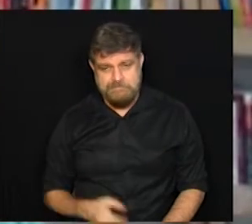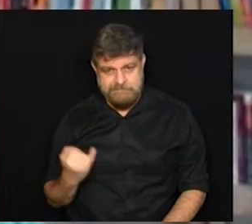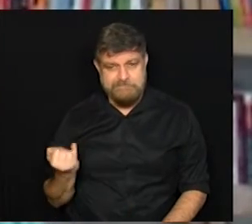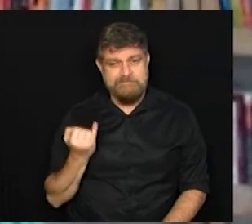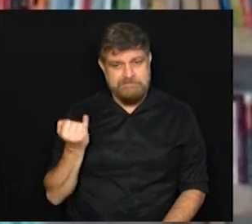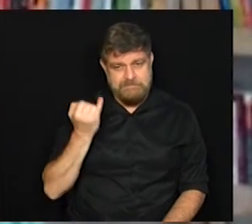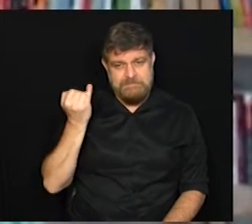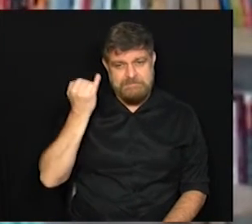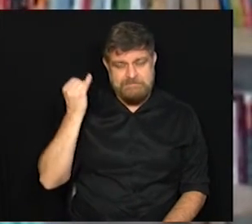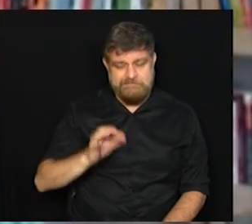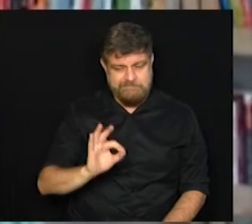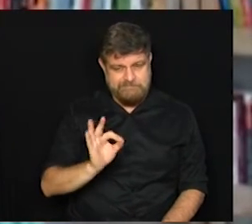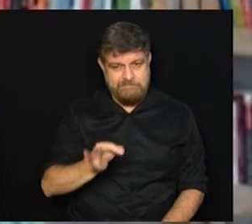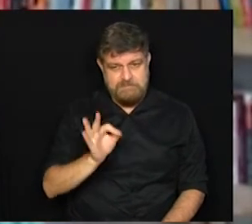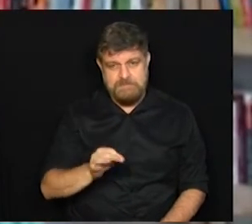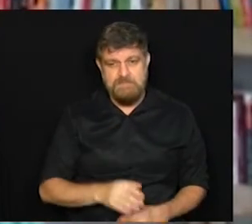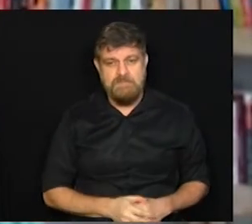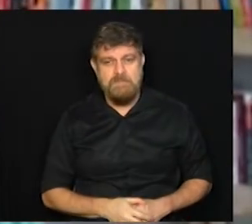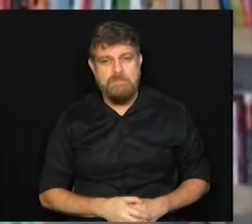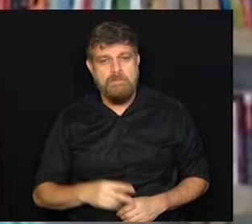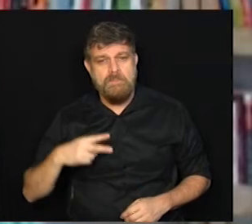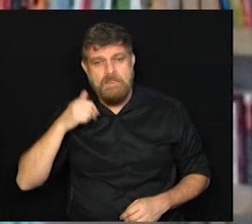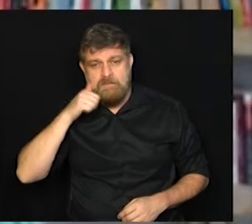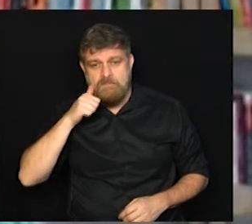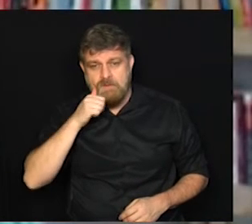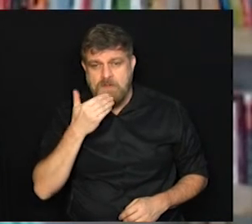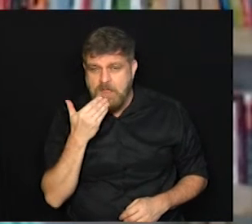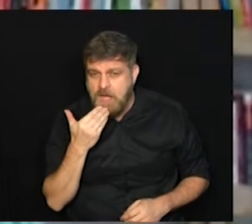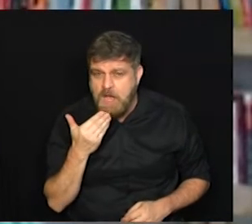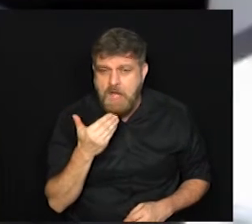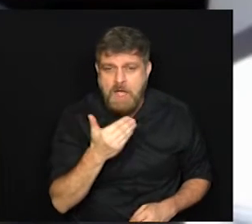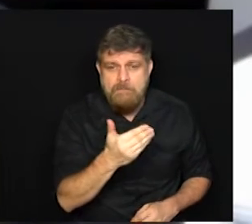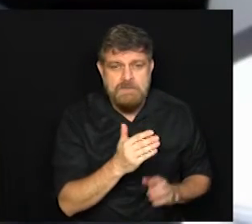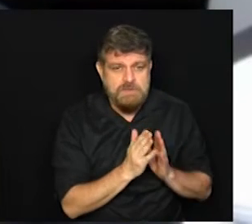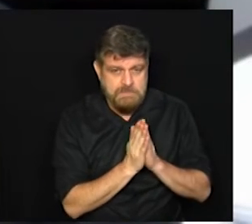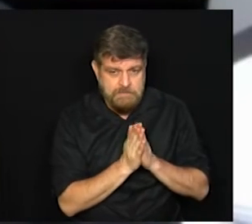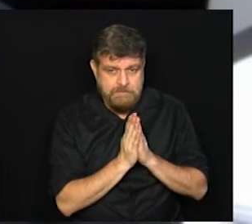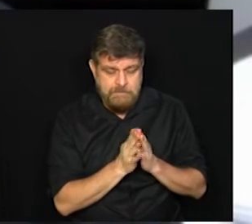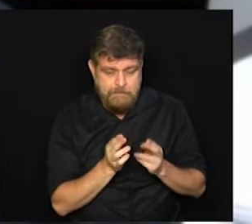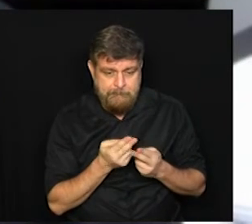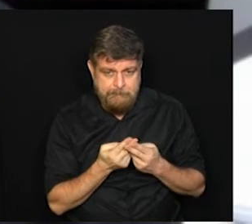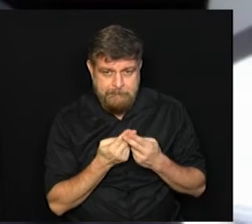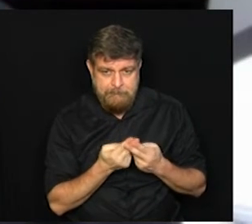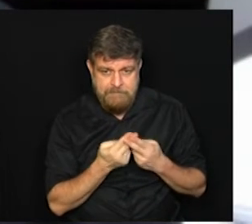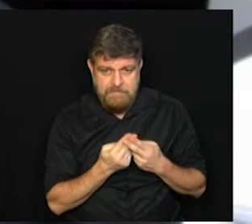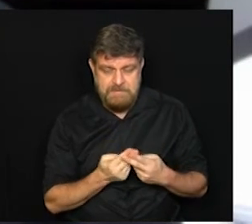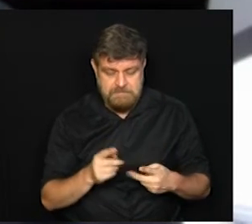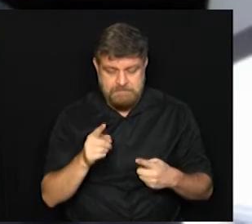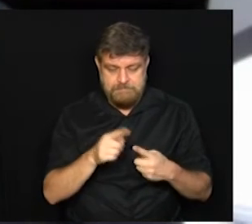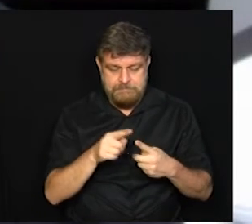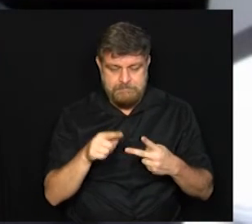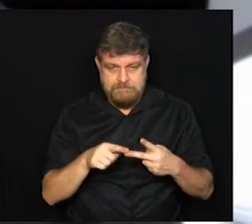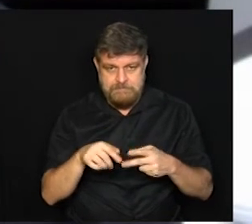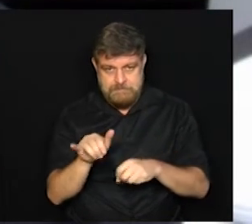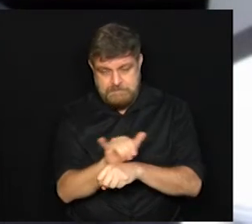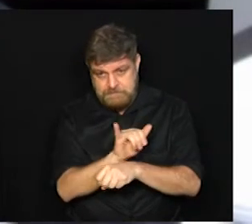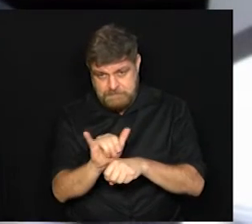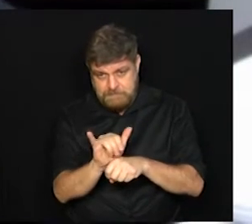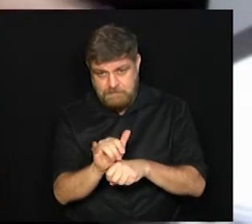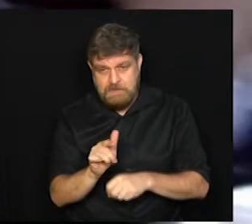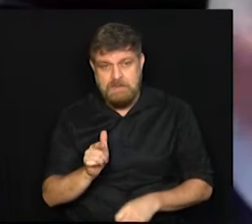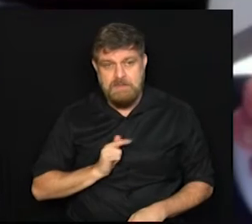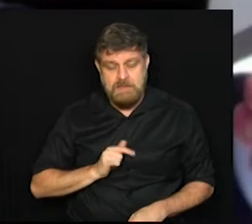importante. Vereadora, eu vou te pedir uma grande gentileza, tá? Tem duas opções. O BRT, como todos